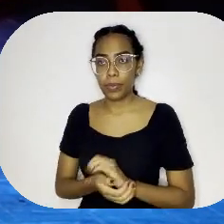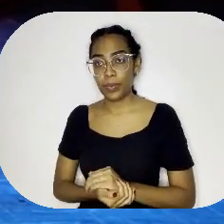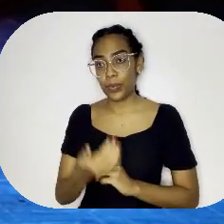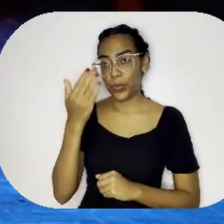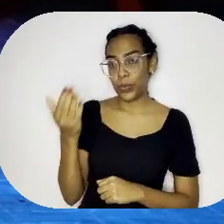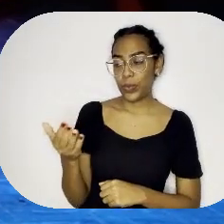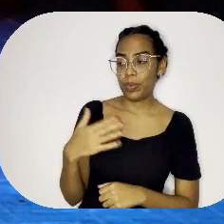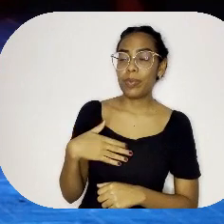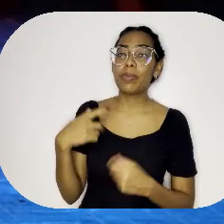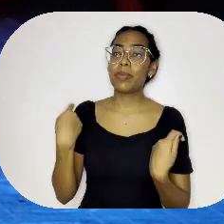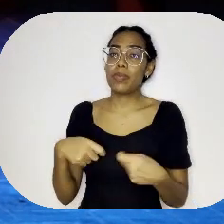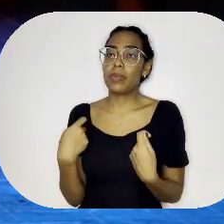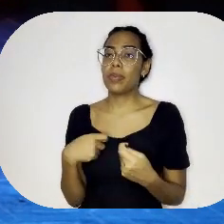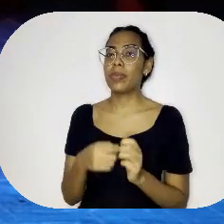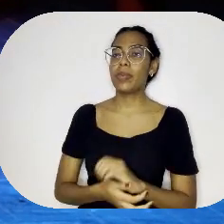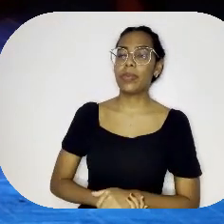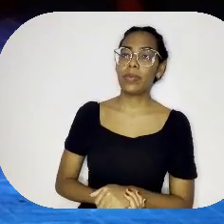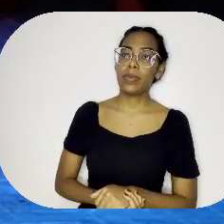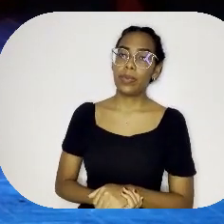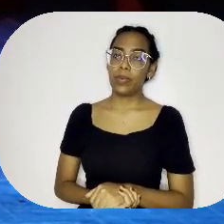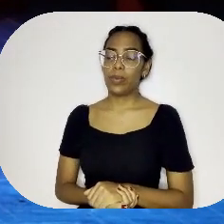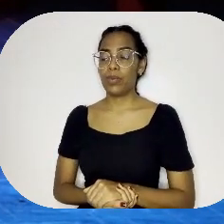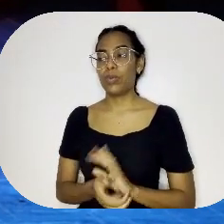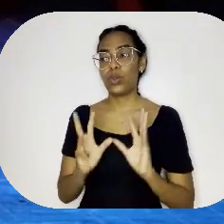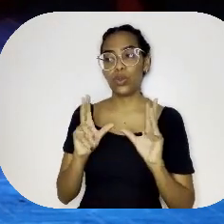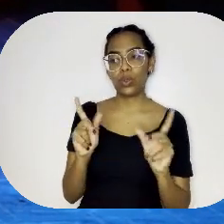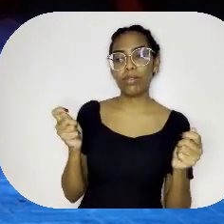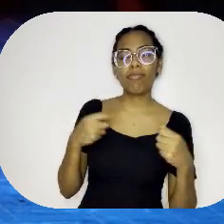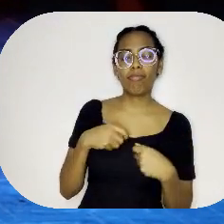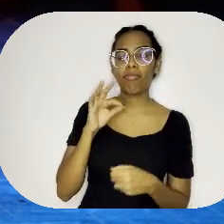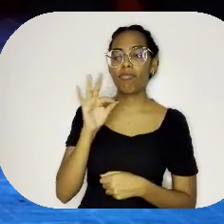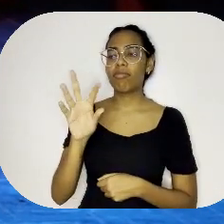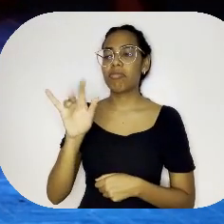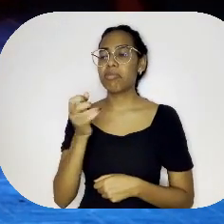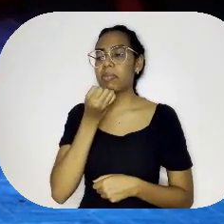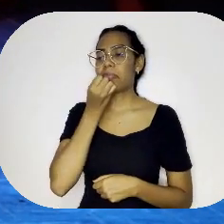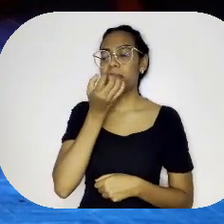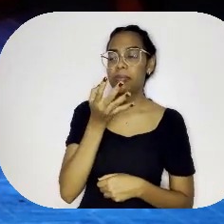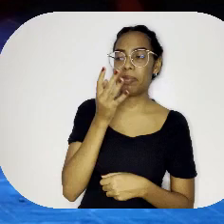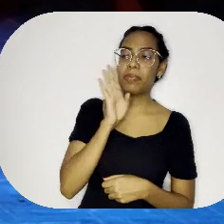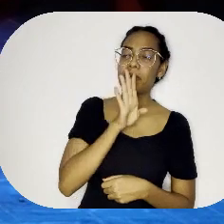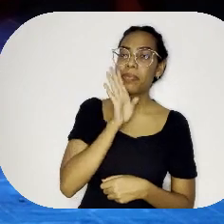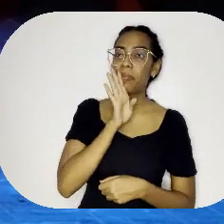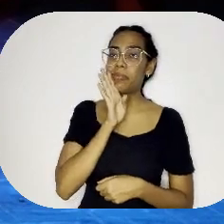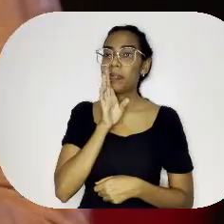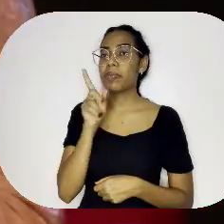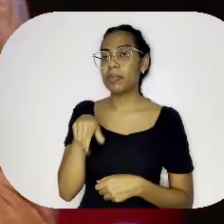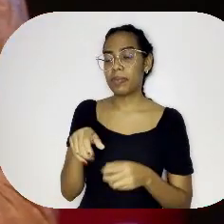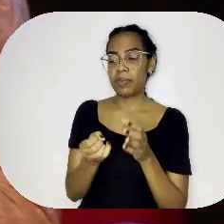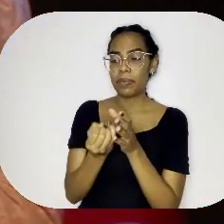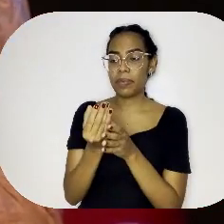seu Zé, se acabarem o teu carnaval. Você merece, você